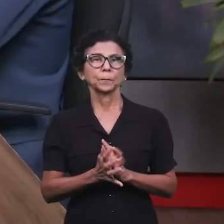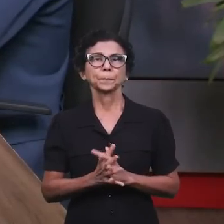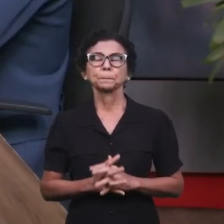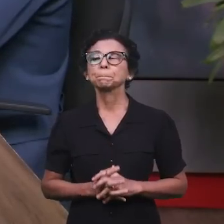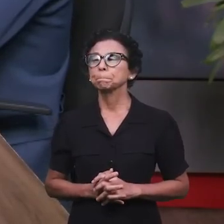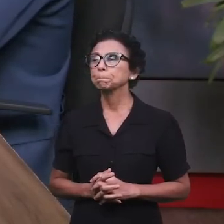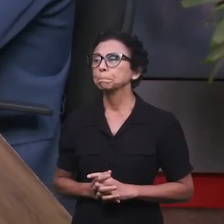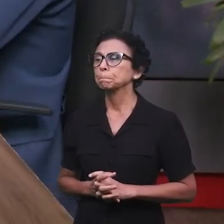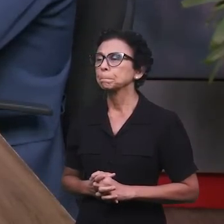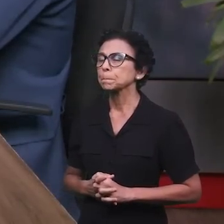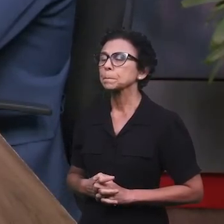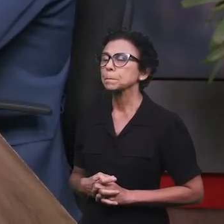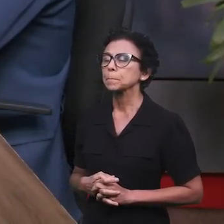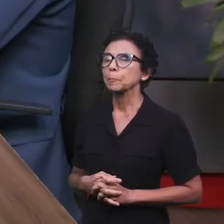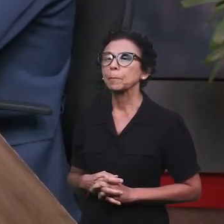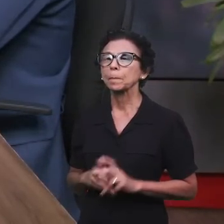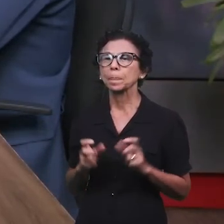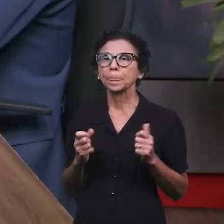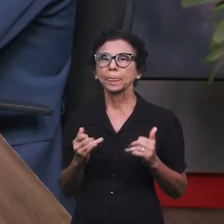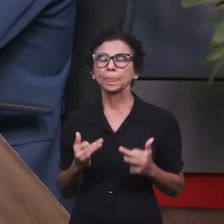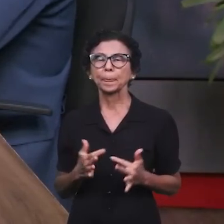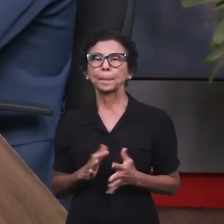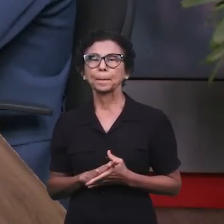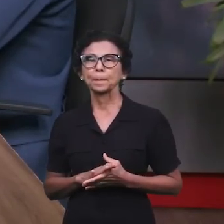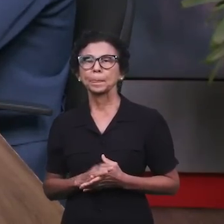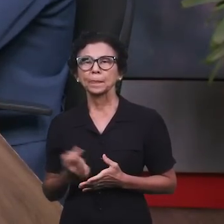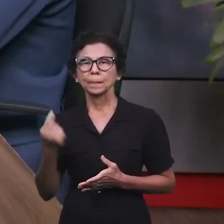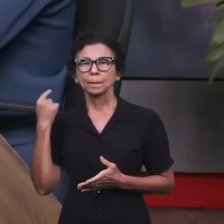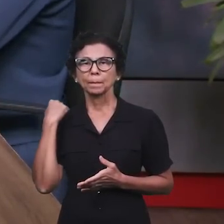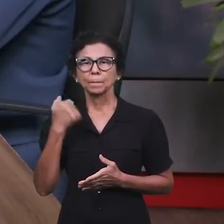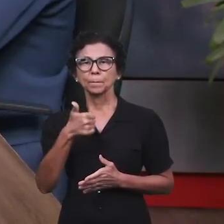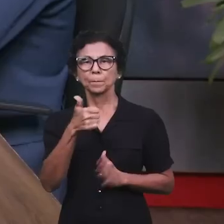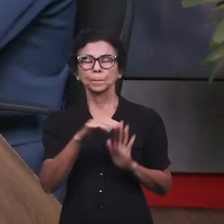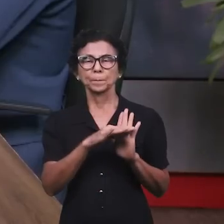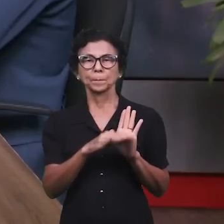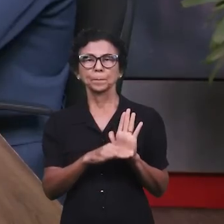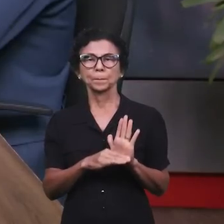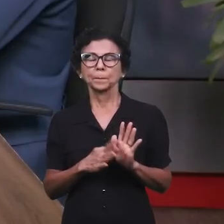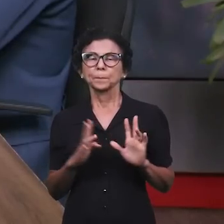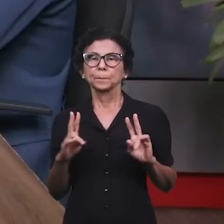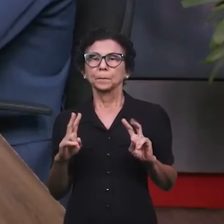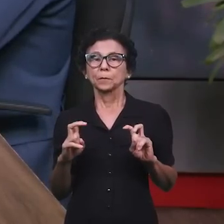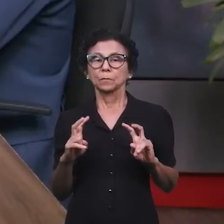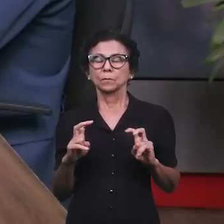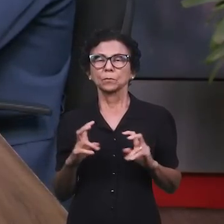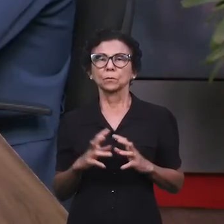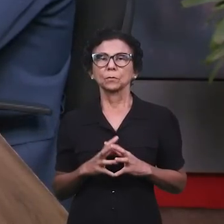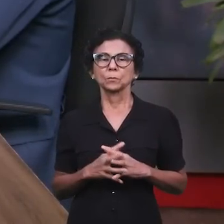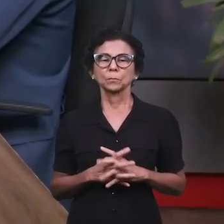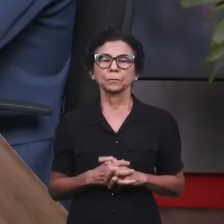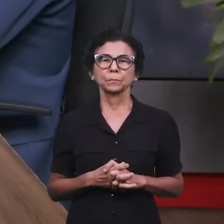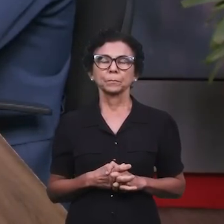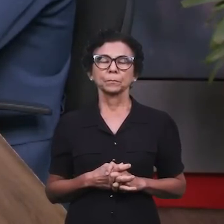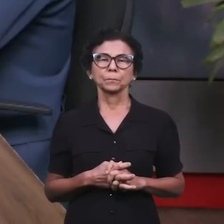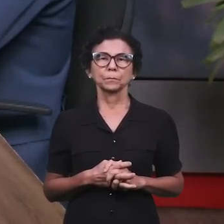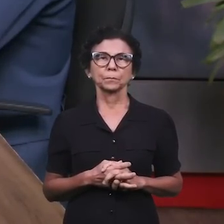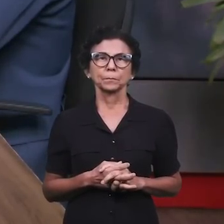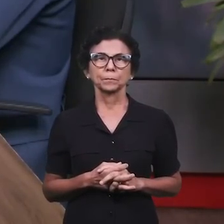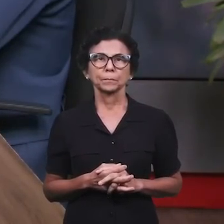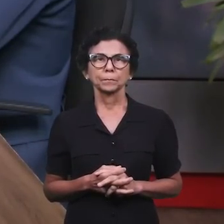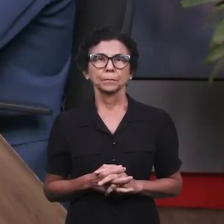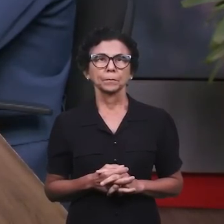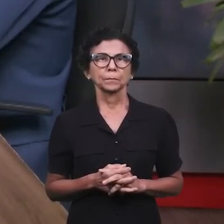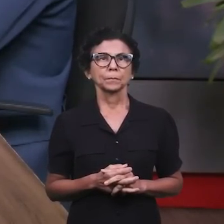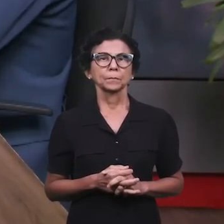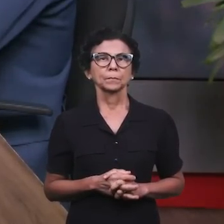que vemos falando desde o primeiro programa. O assunto que nós estamos tratando, ele é um assunto de um